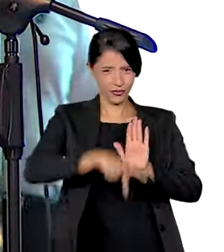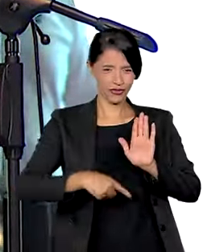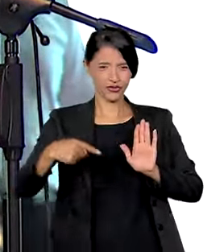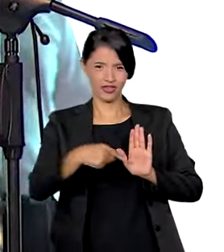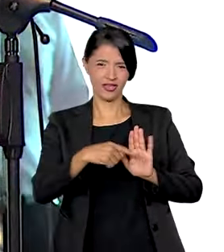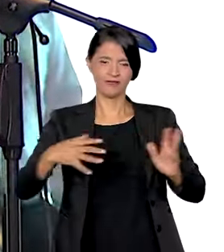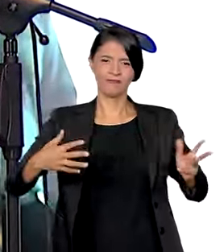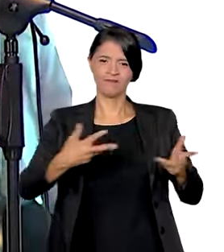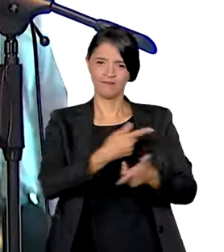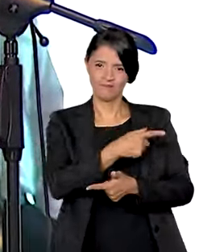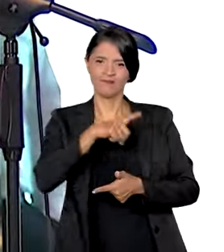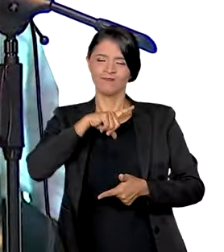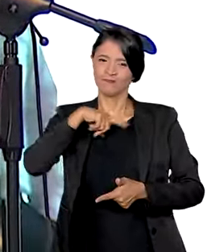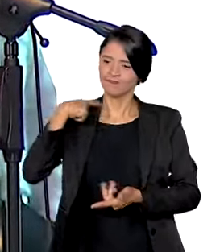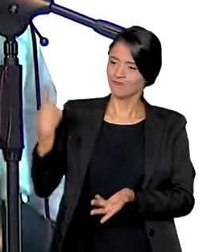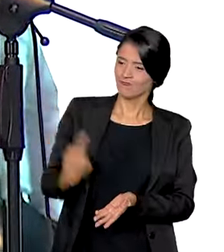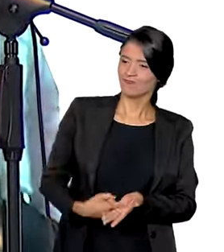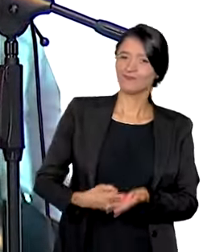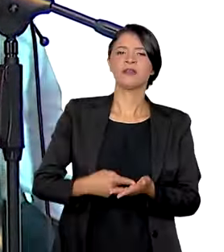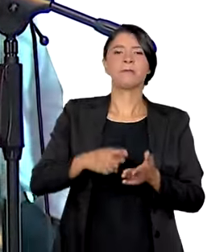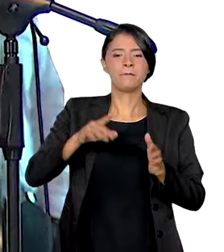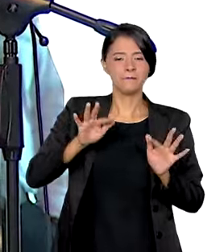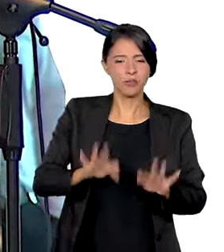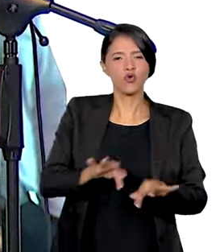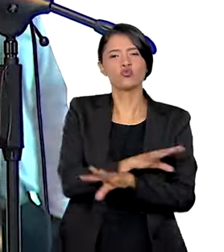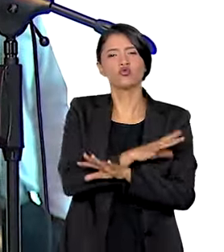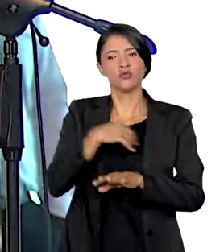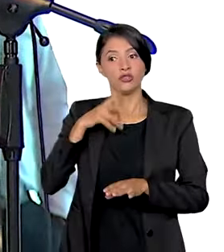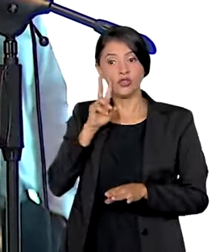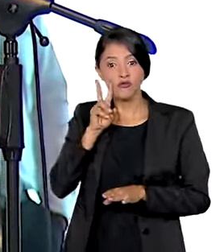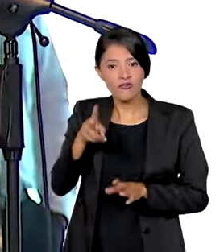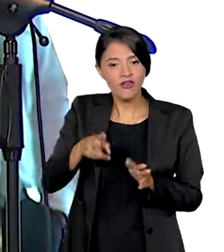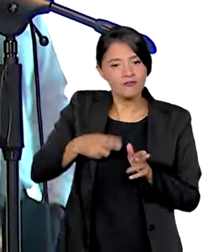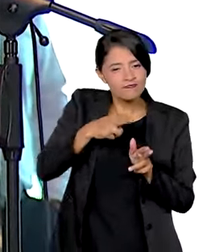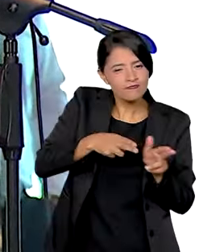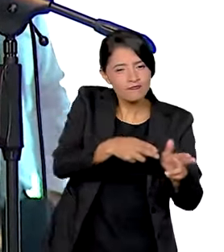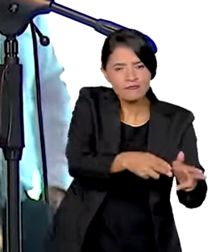esse projeto grandioso será selado e nós vamos ver esse trem